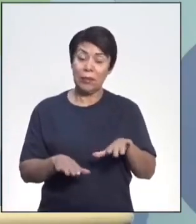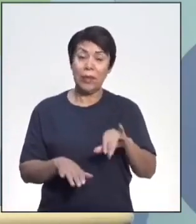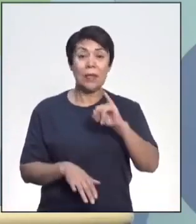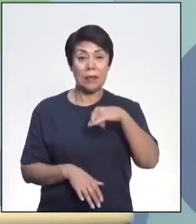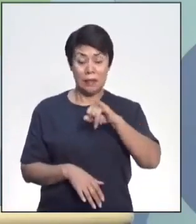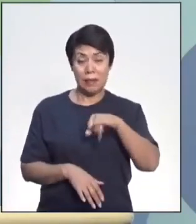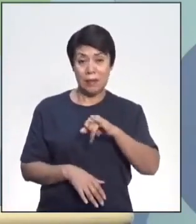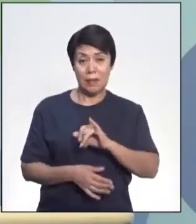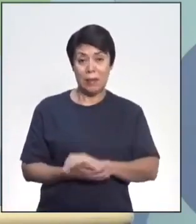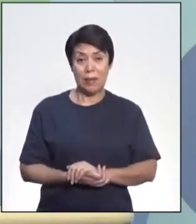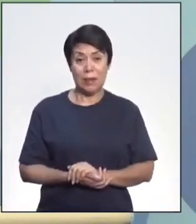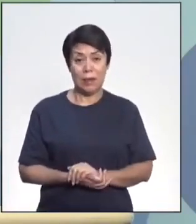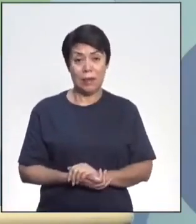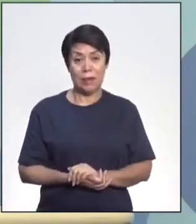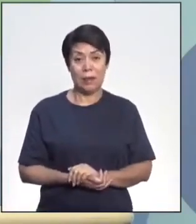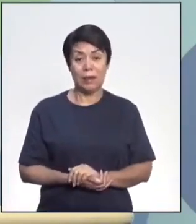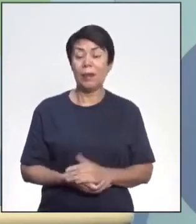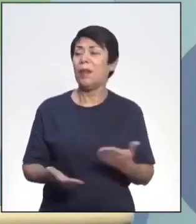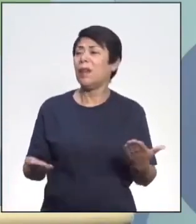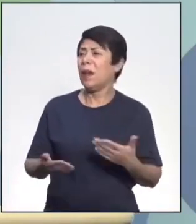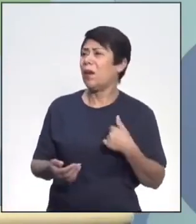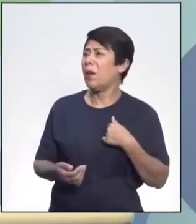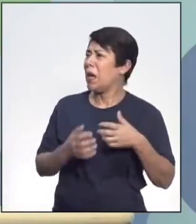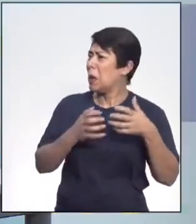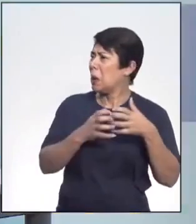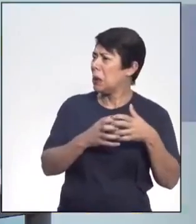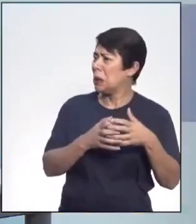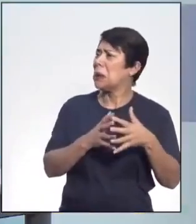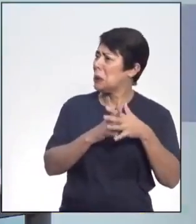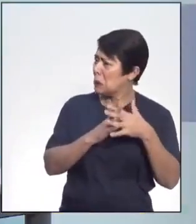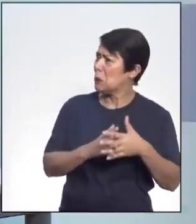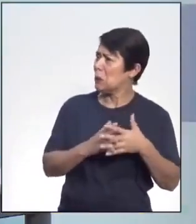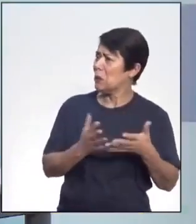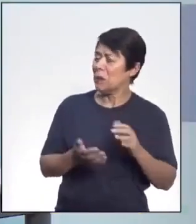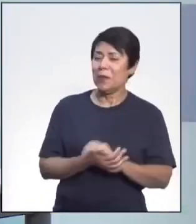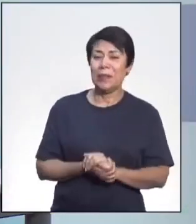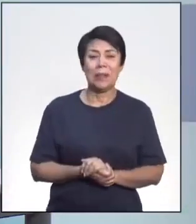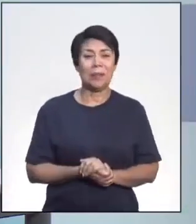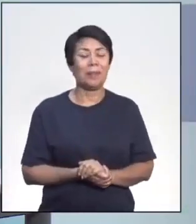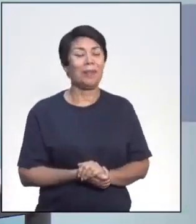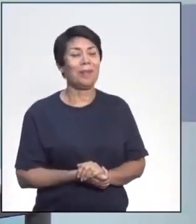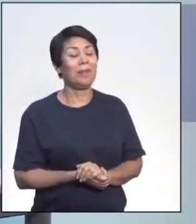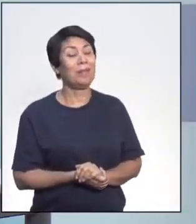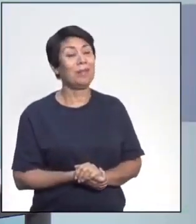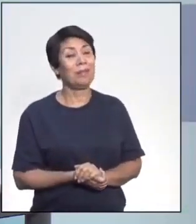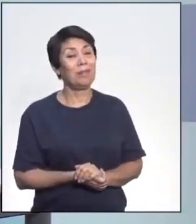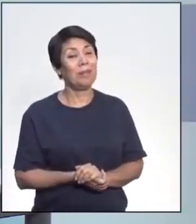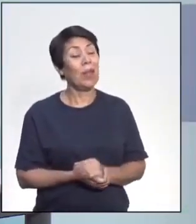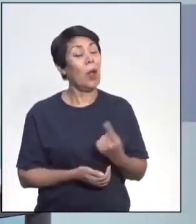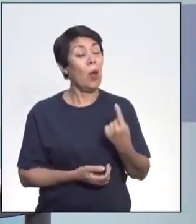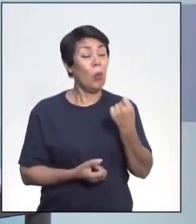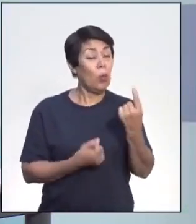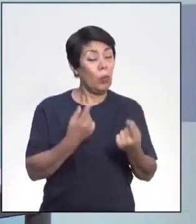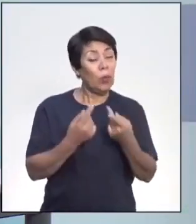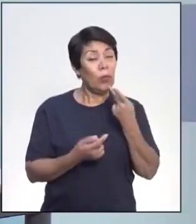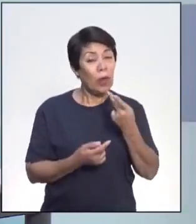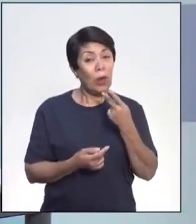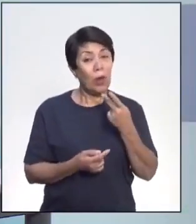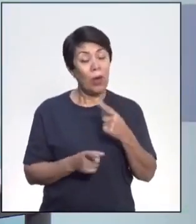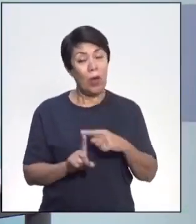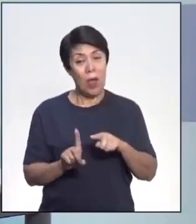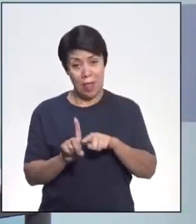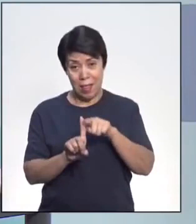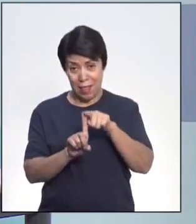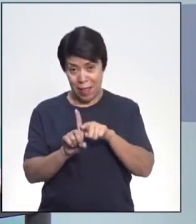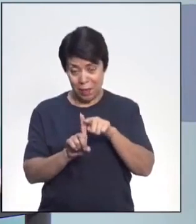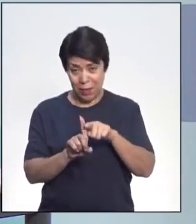sim. E agora? Fiquei confusa, hein? Então, vamos lá. Ó. Como alguns responderam aumentando a temperatura. Como nós vimos na